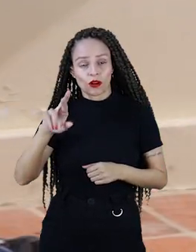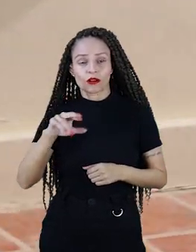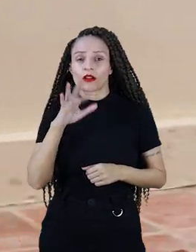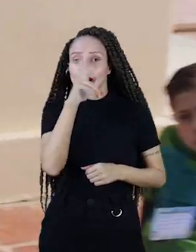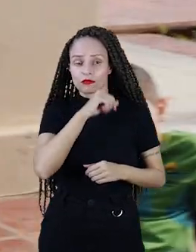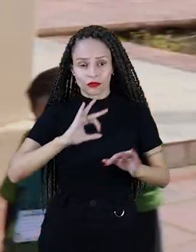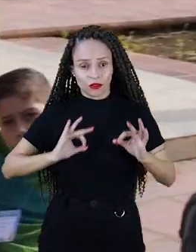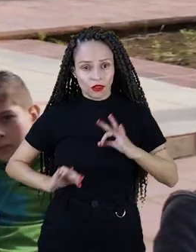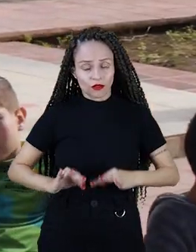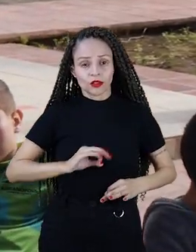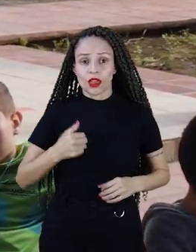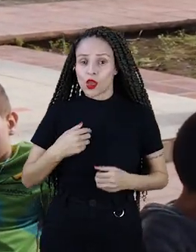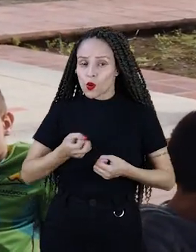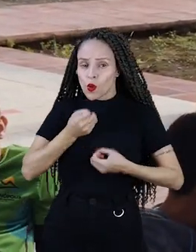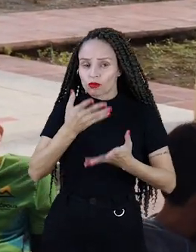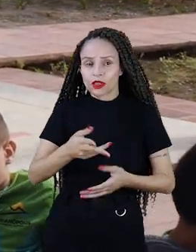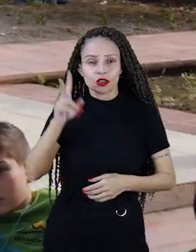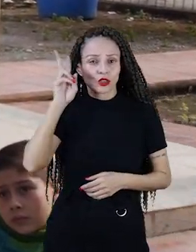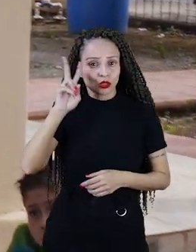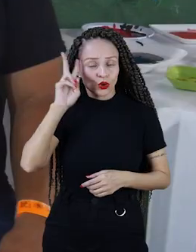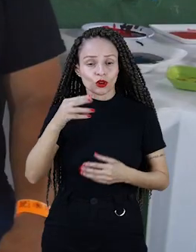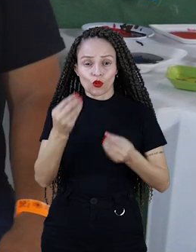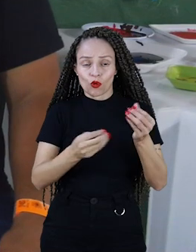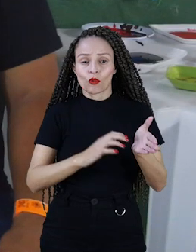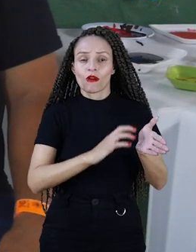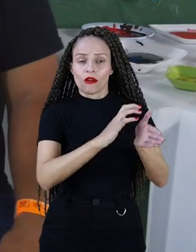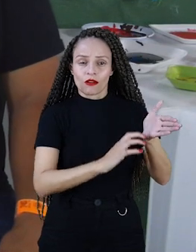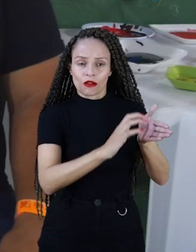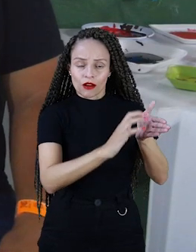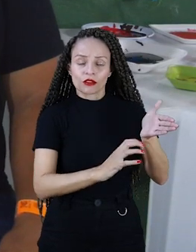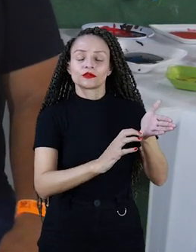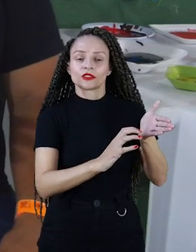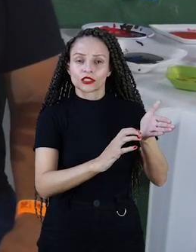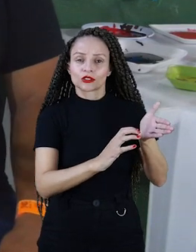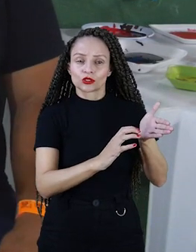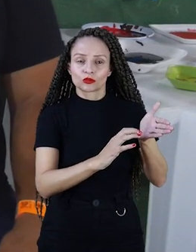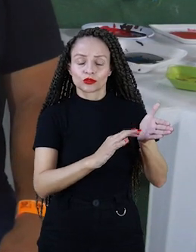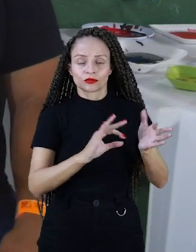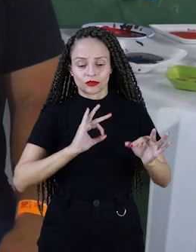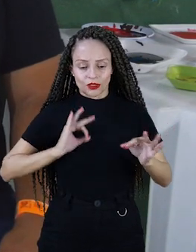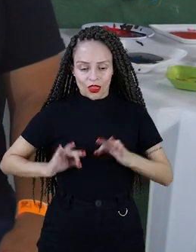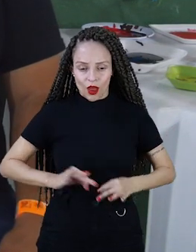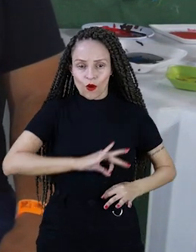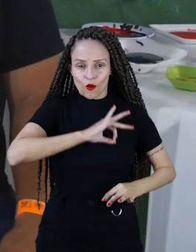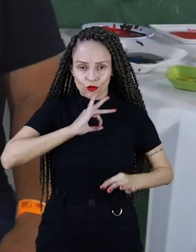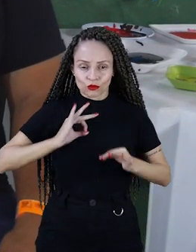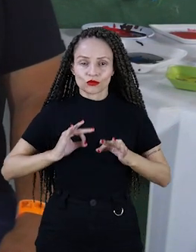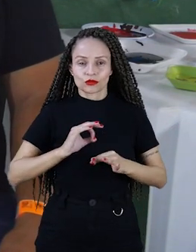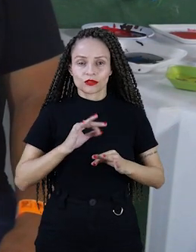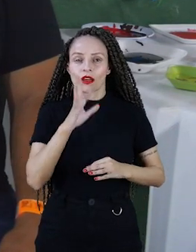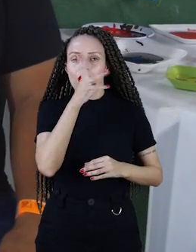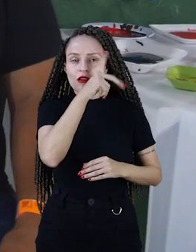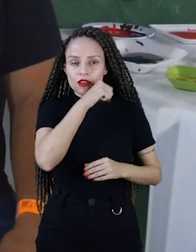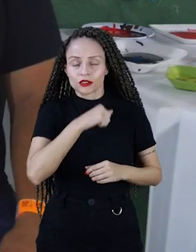Eu contei para eles uma história de como o grafismo da onça, né, do jaguar, e o grafismo